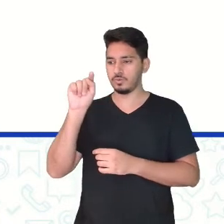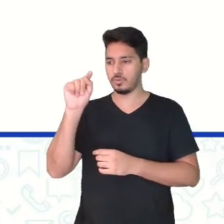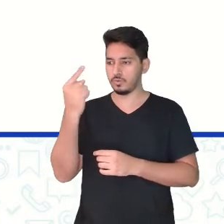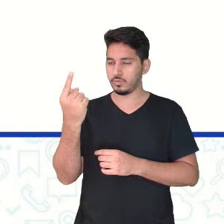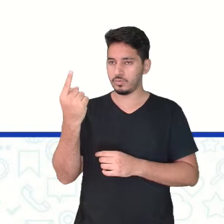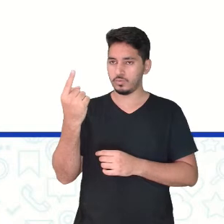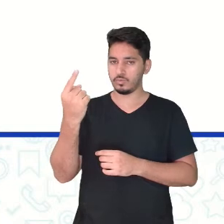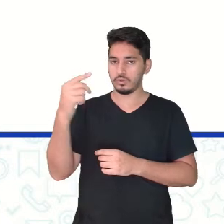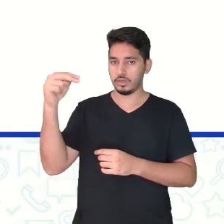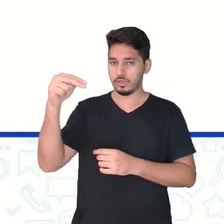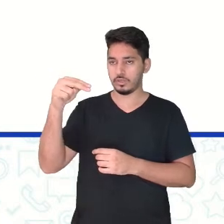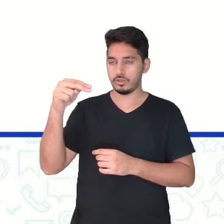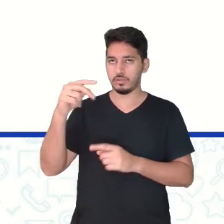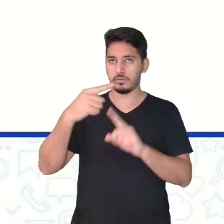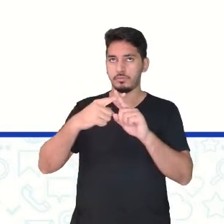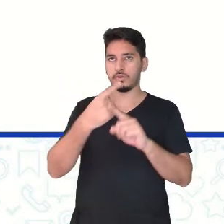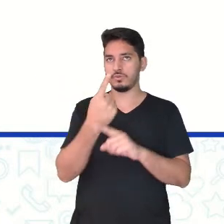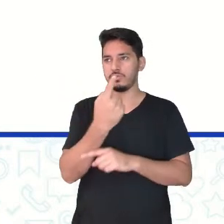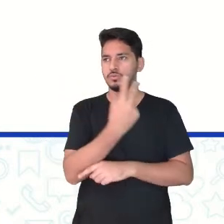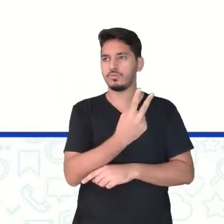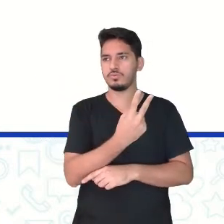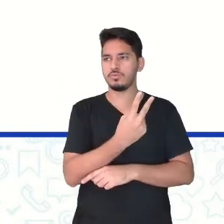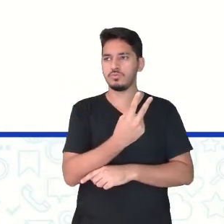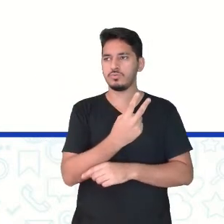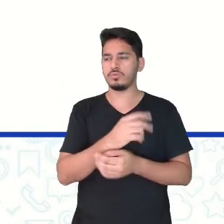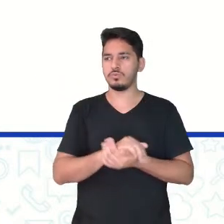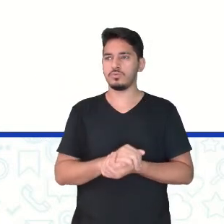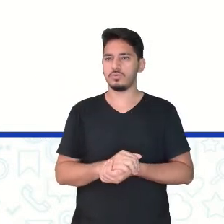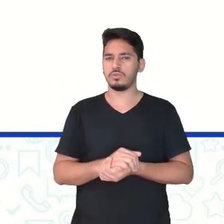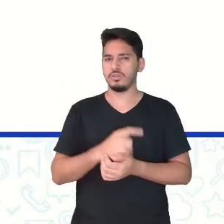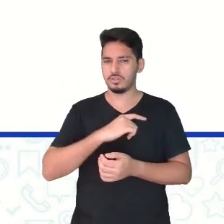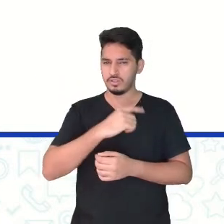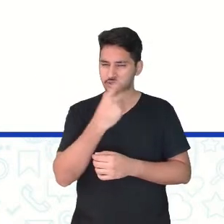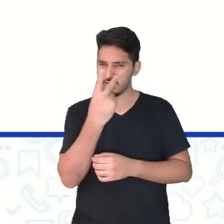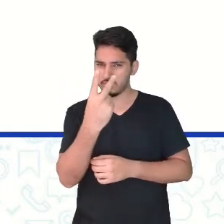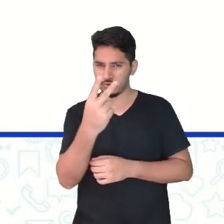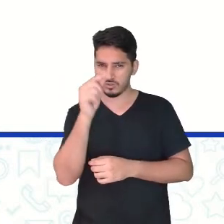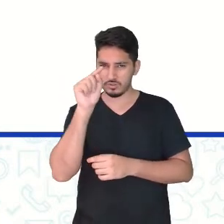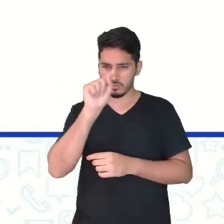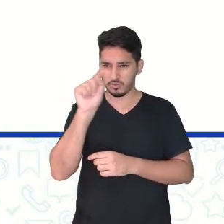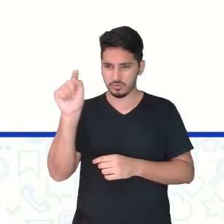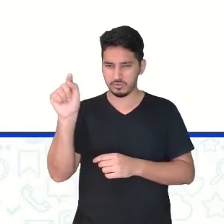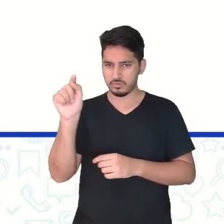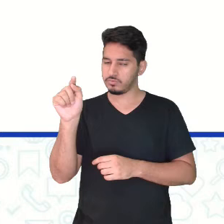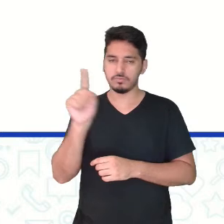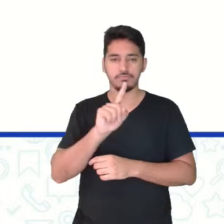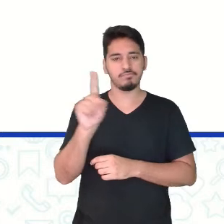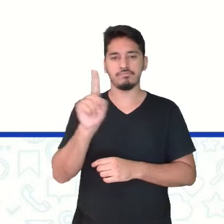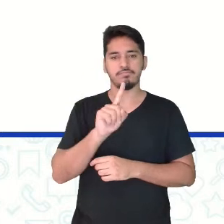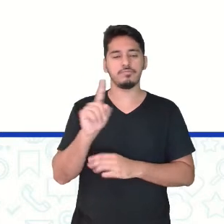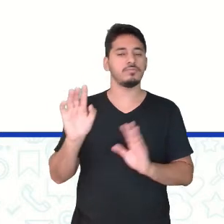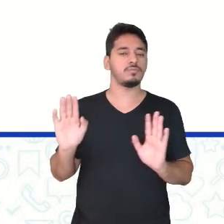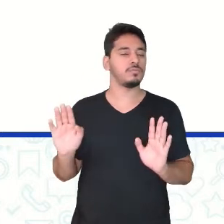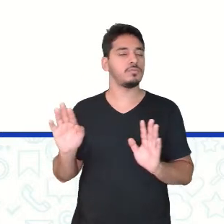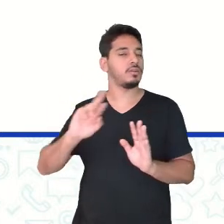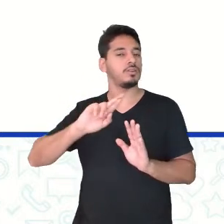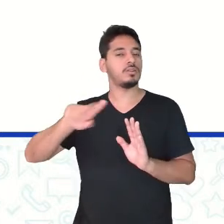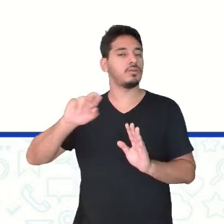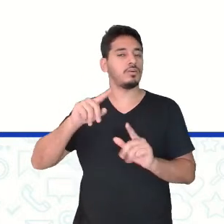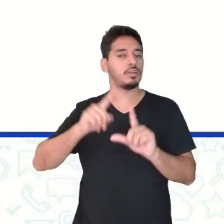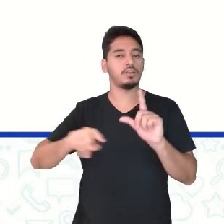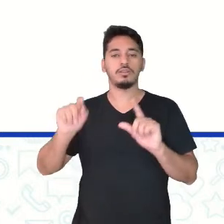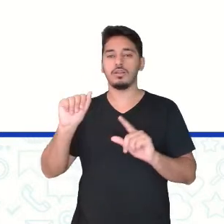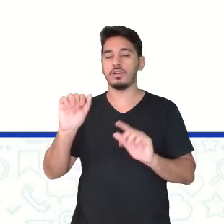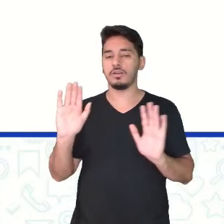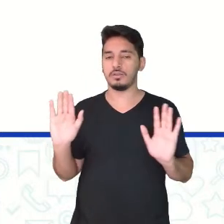sendo n, mais 1, 2. A figura 1 tem 2 pontinhos desses, Não. Então já não é a letra A.